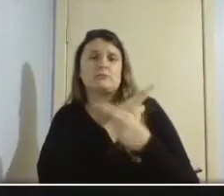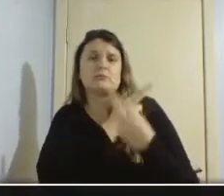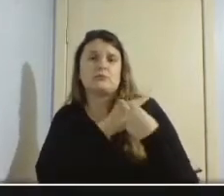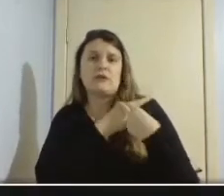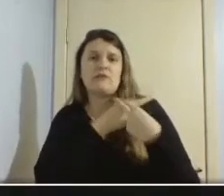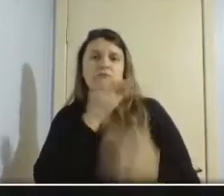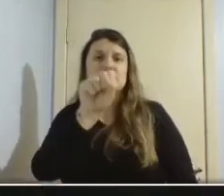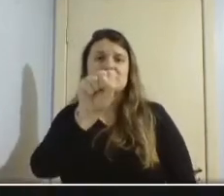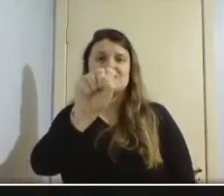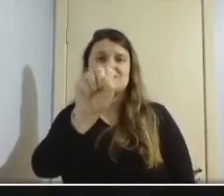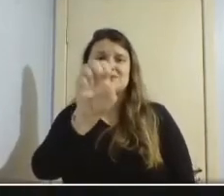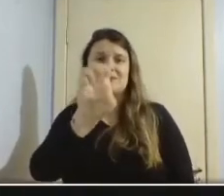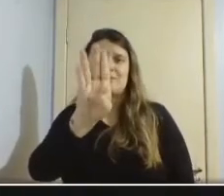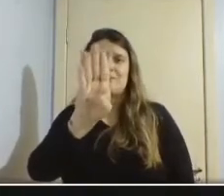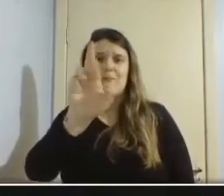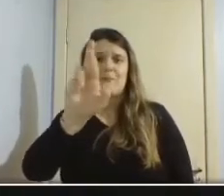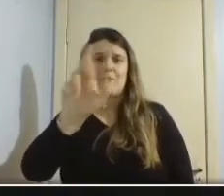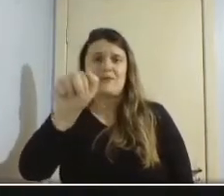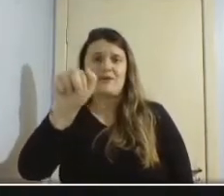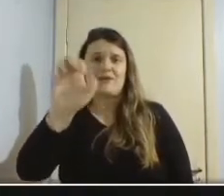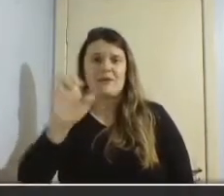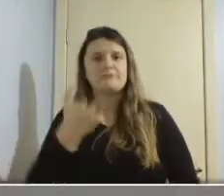a palavra, o senhor Wilson.